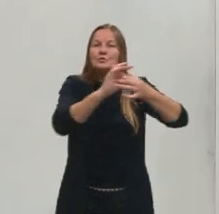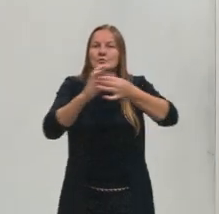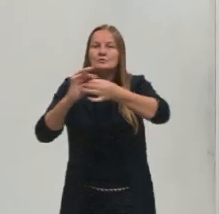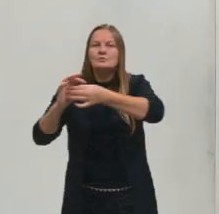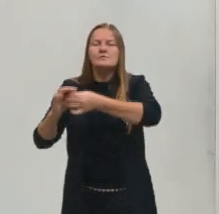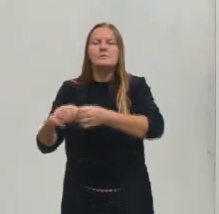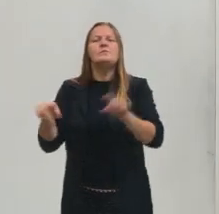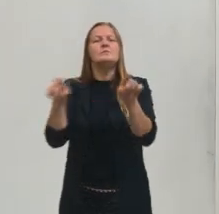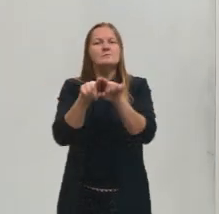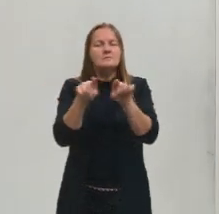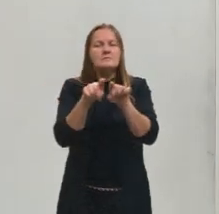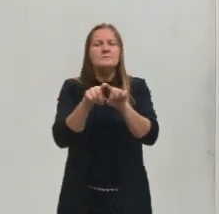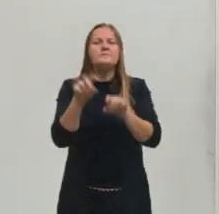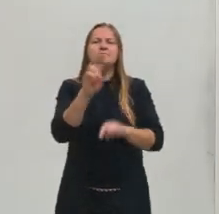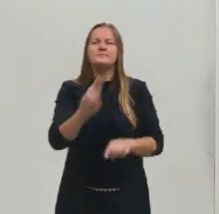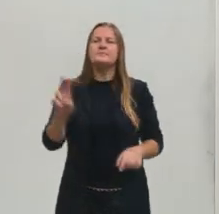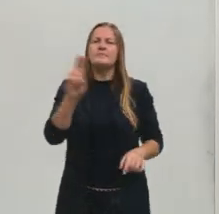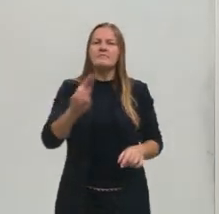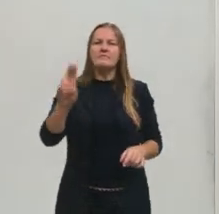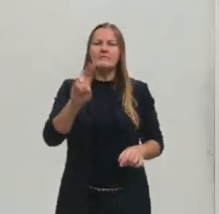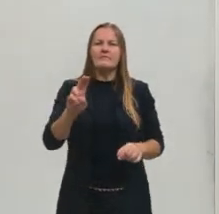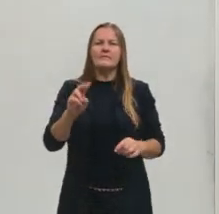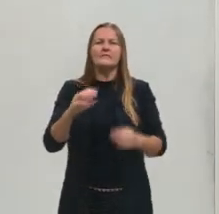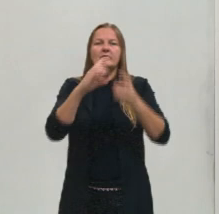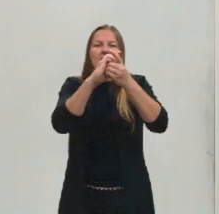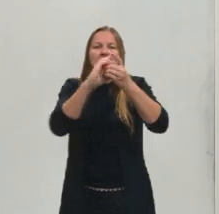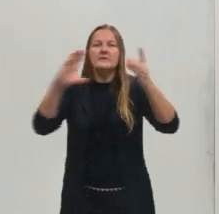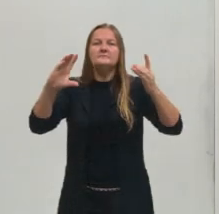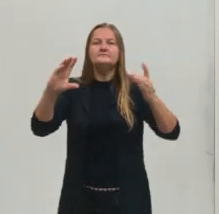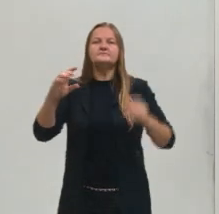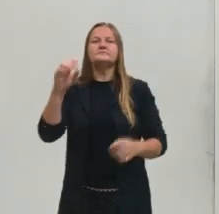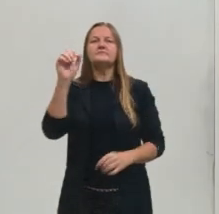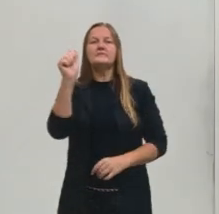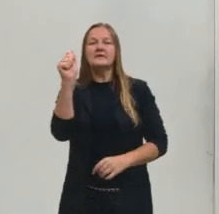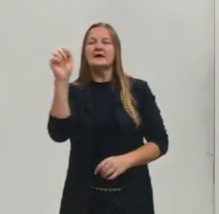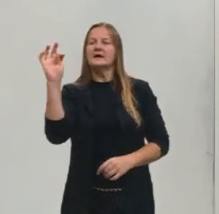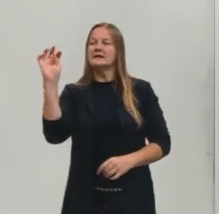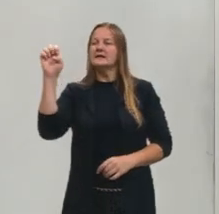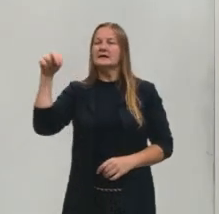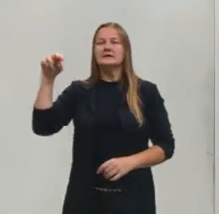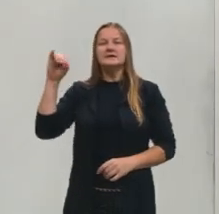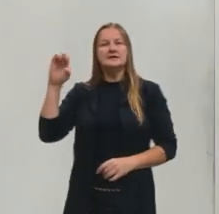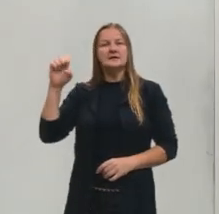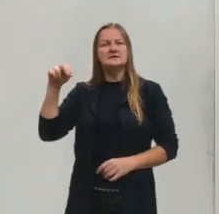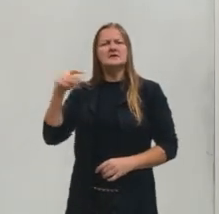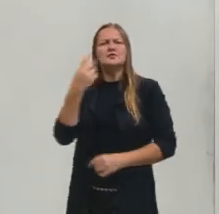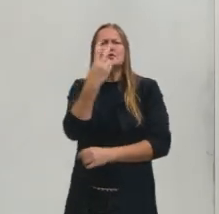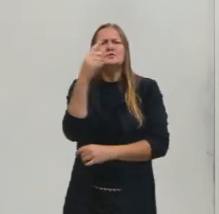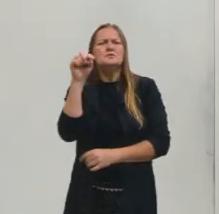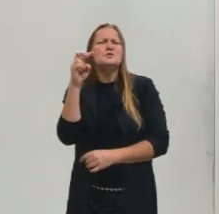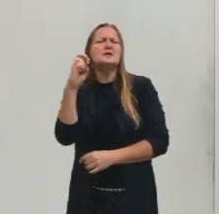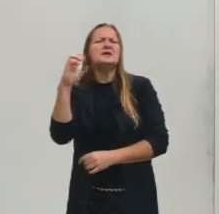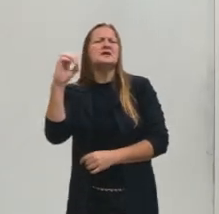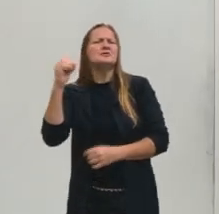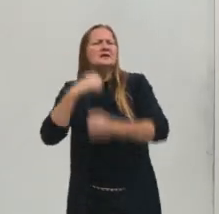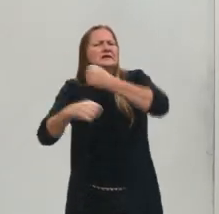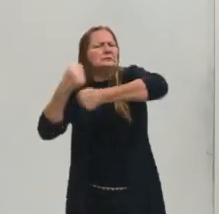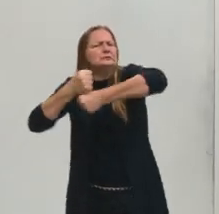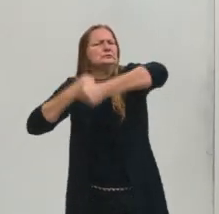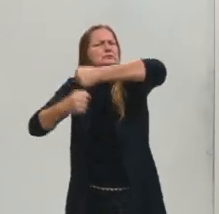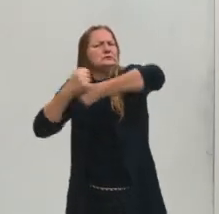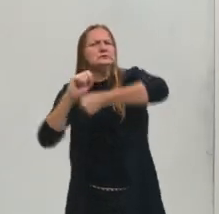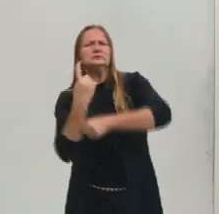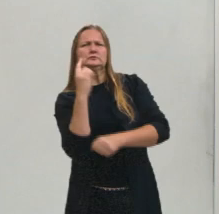e também ser usada para democracia ateniense lá de 2.500 anos atrás né O que que essas democracias